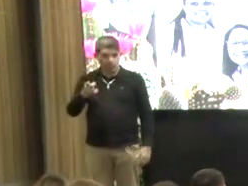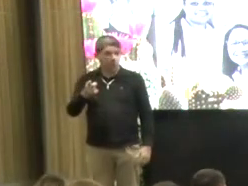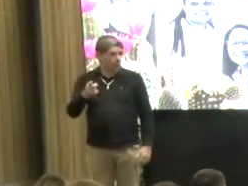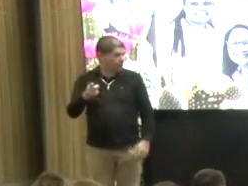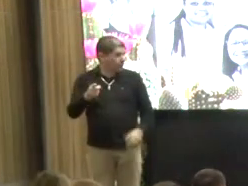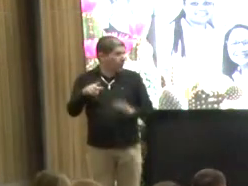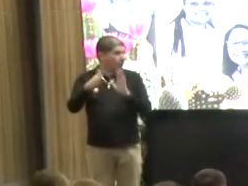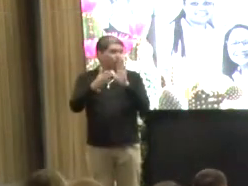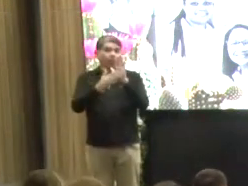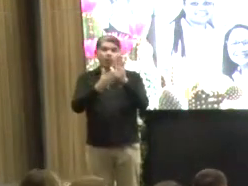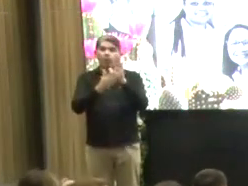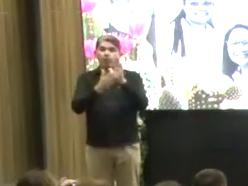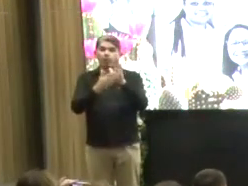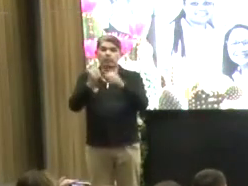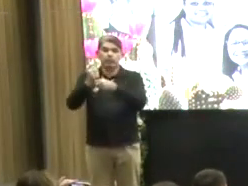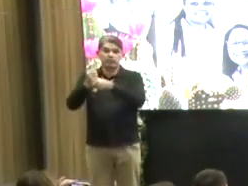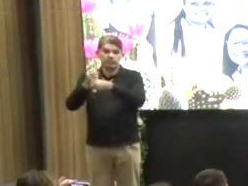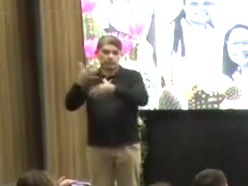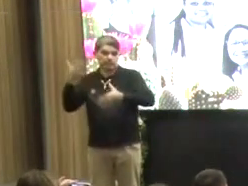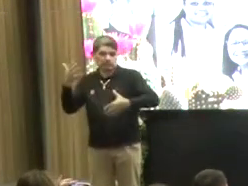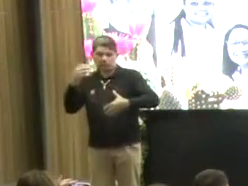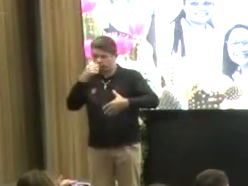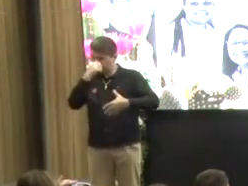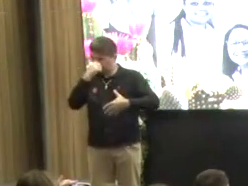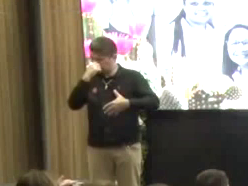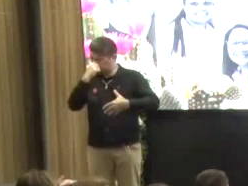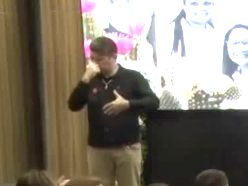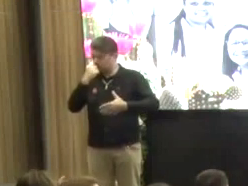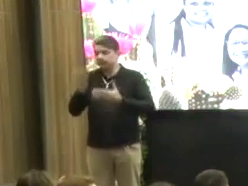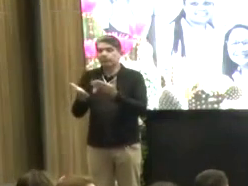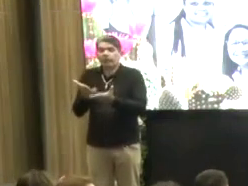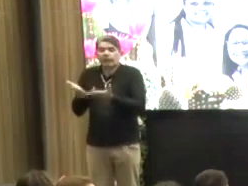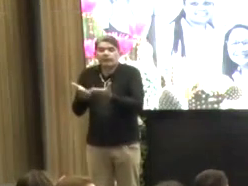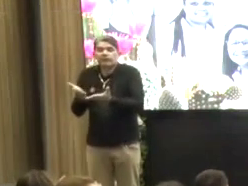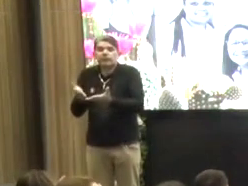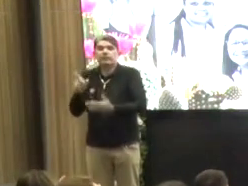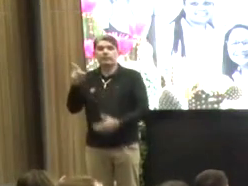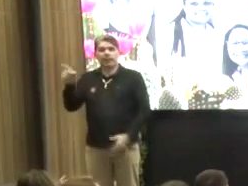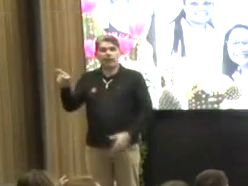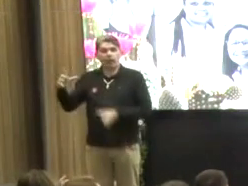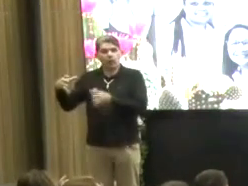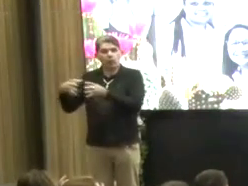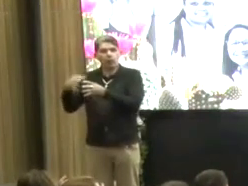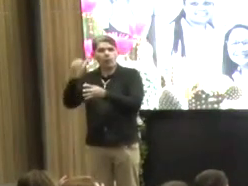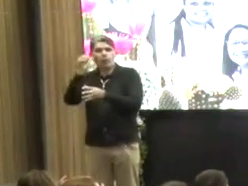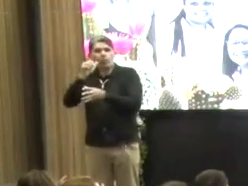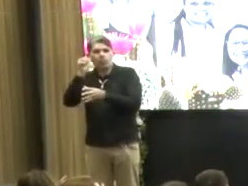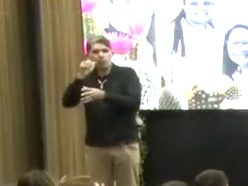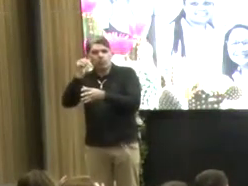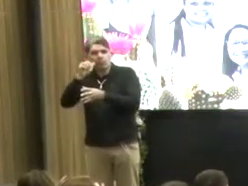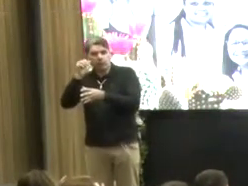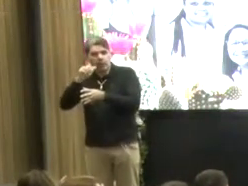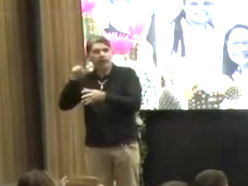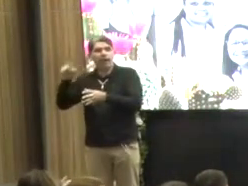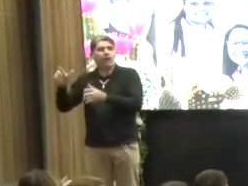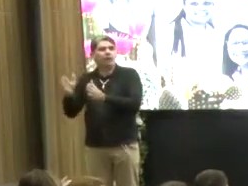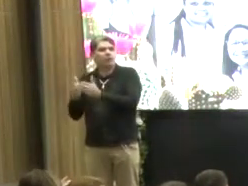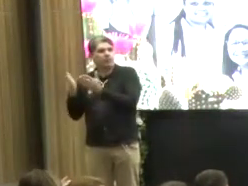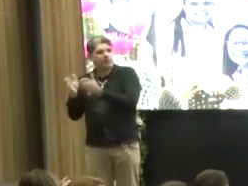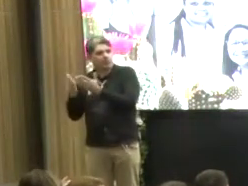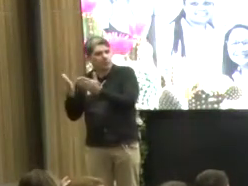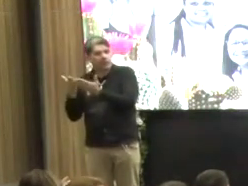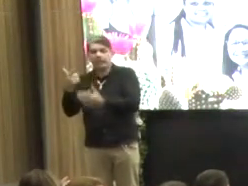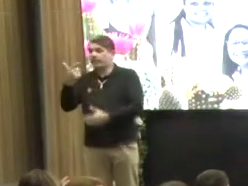de extensão e que atende mulheres consideradas em vulnerabilidade social que não têm o ensino fundamental completo